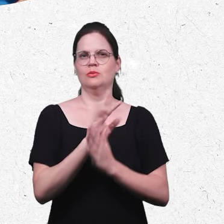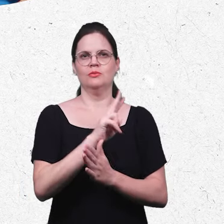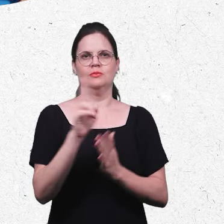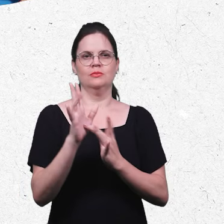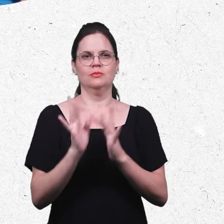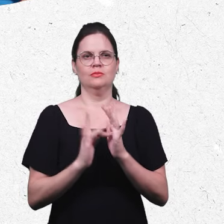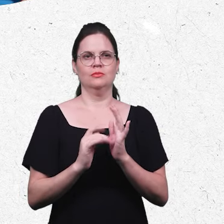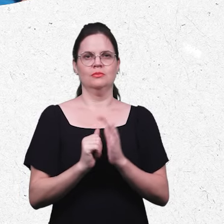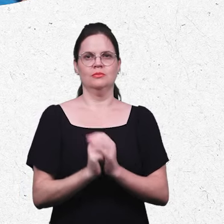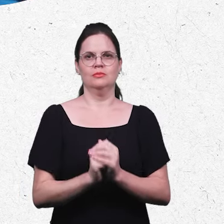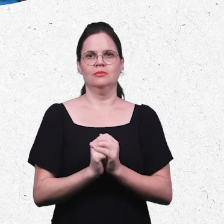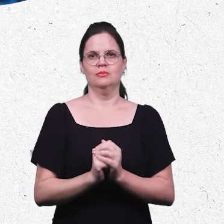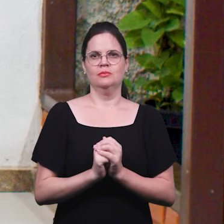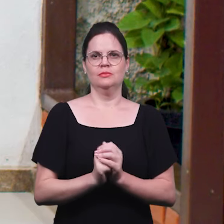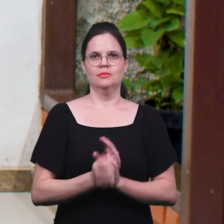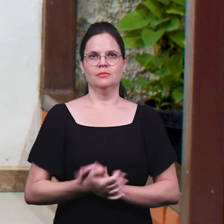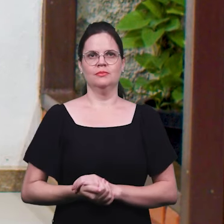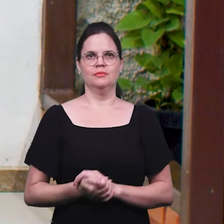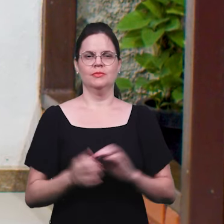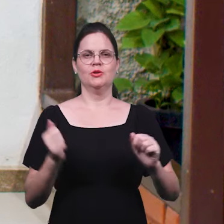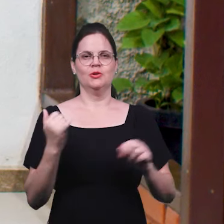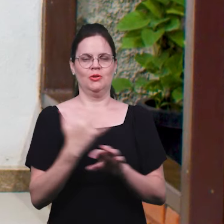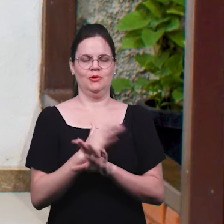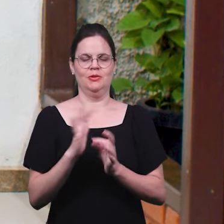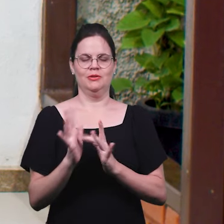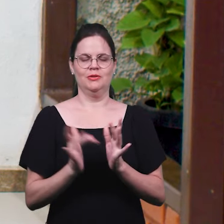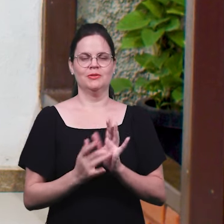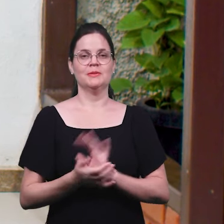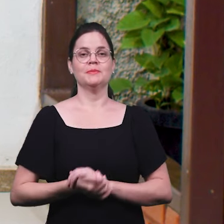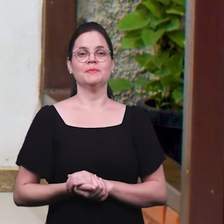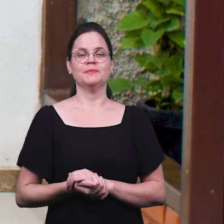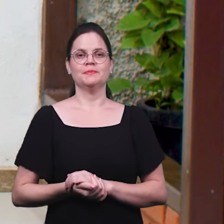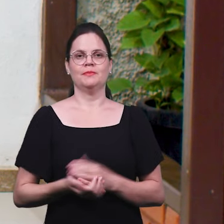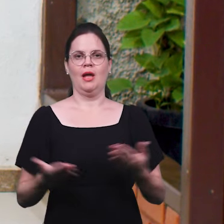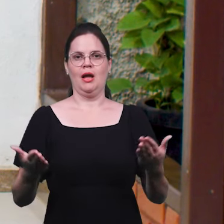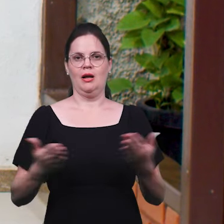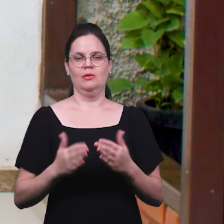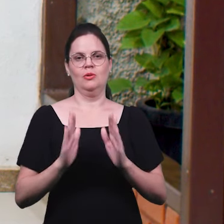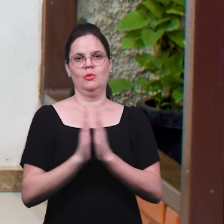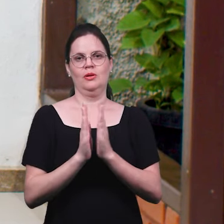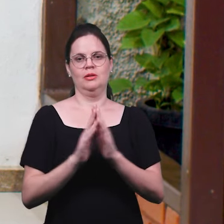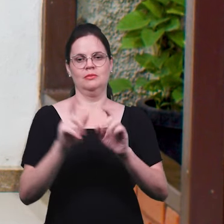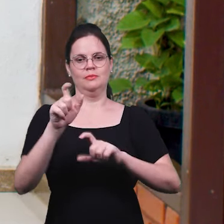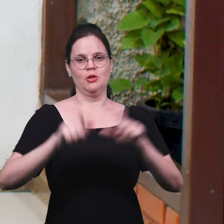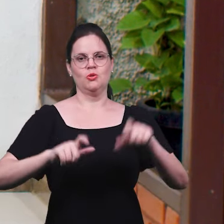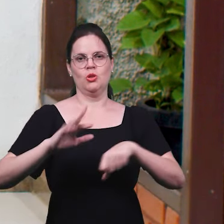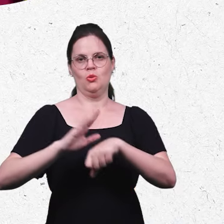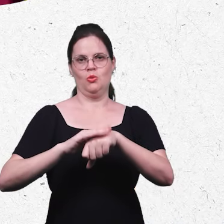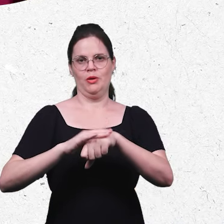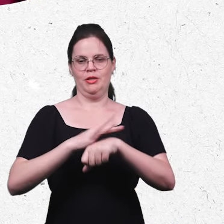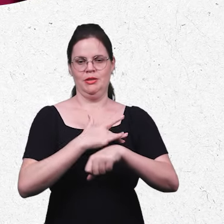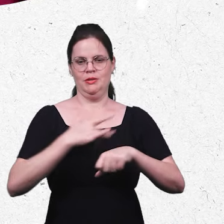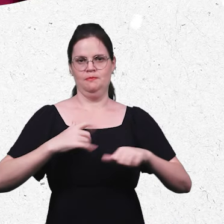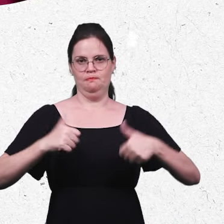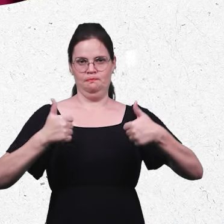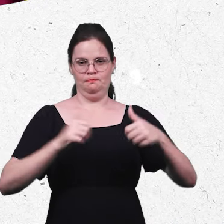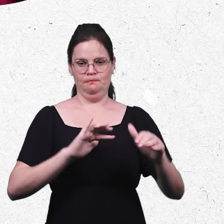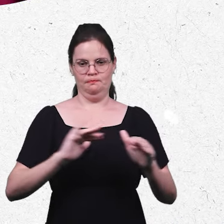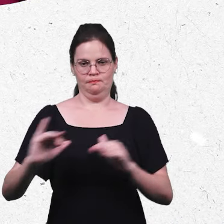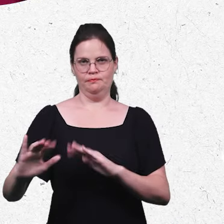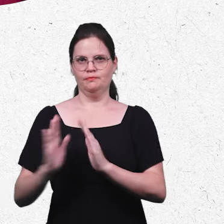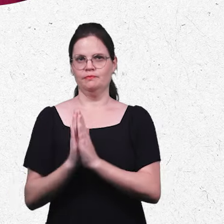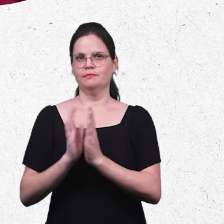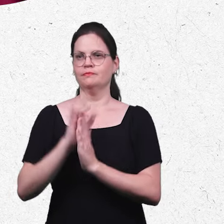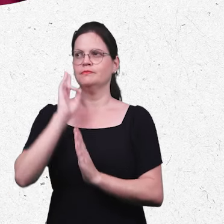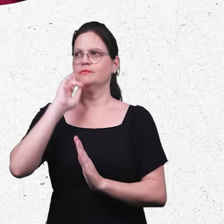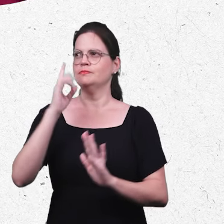em nome de Jesus. Amém. Glória a Deus. Intercessão pelos enfermos, saúde. Senhor, nós clamamos